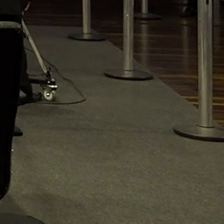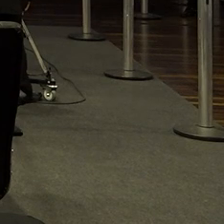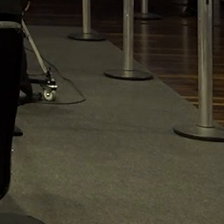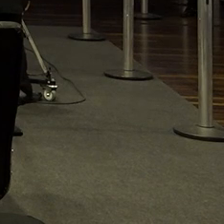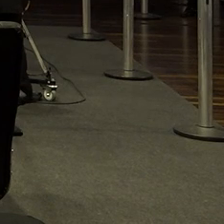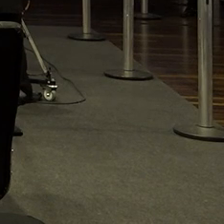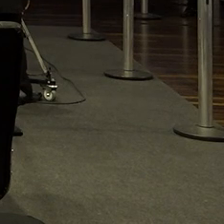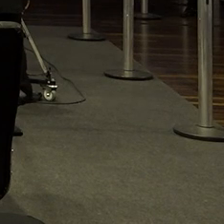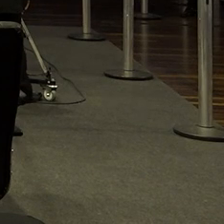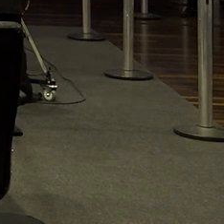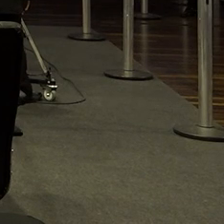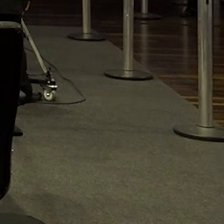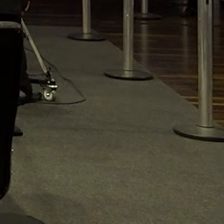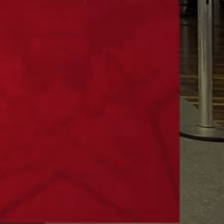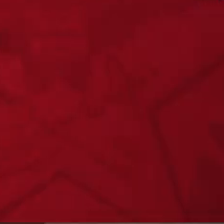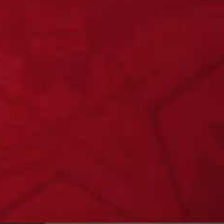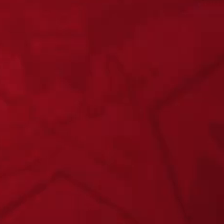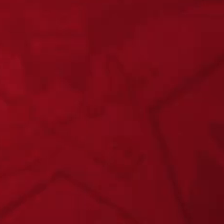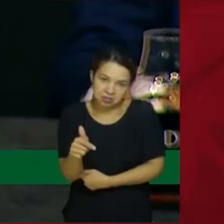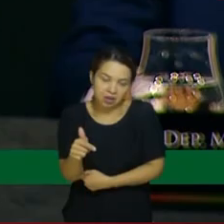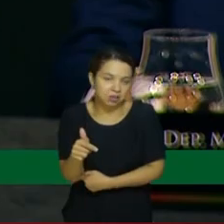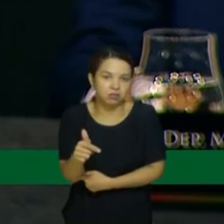Físicos, Maria Helena Maba.